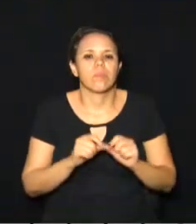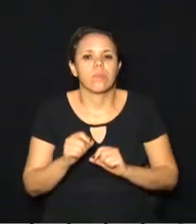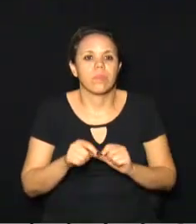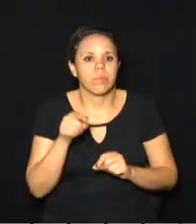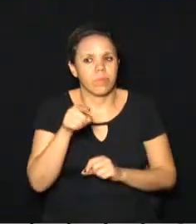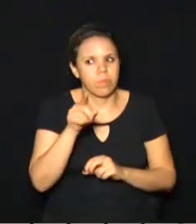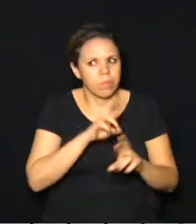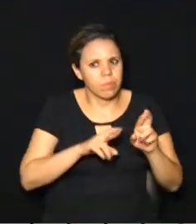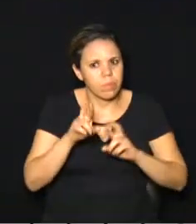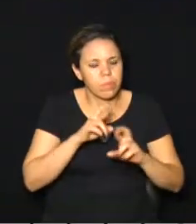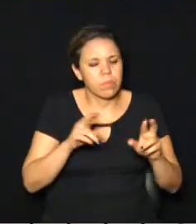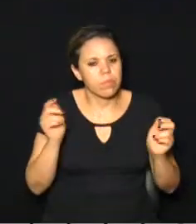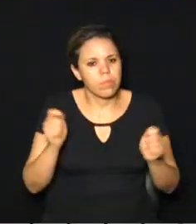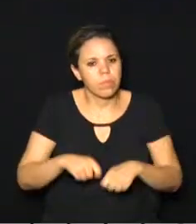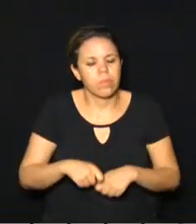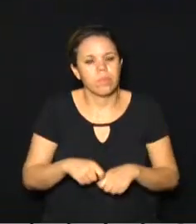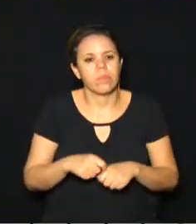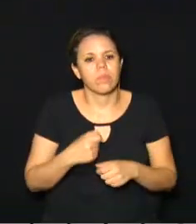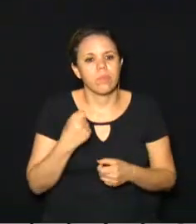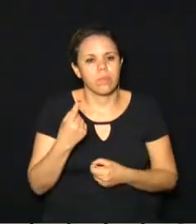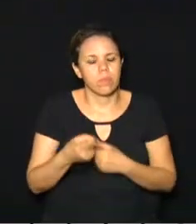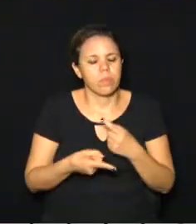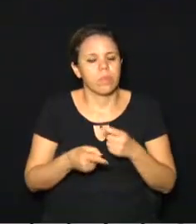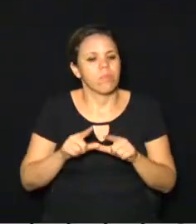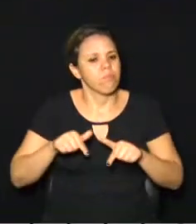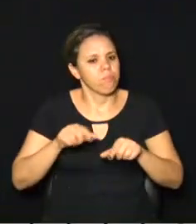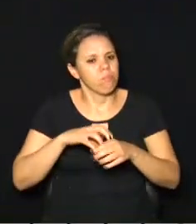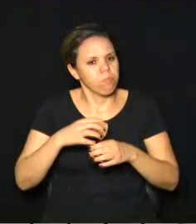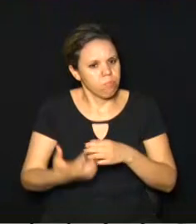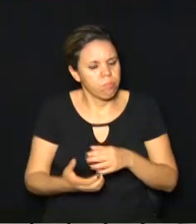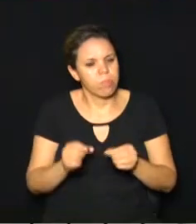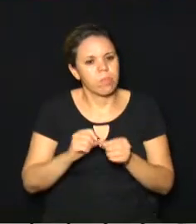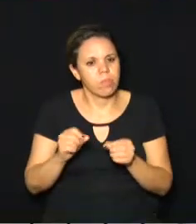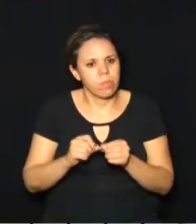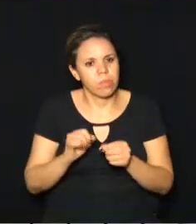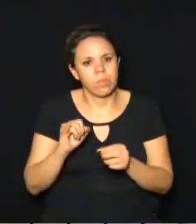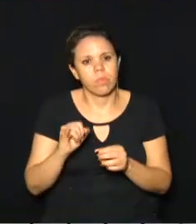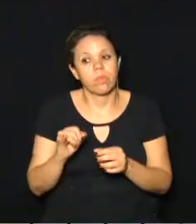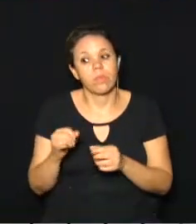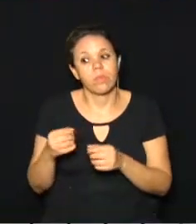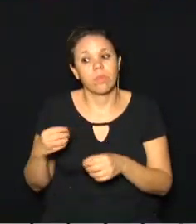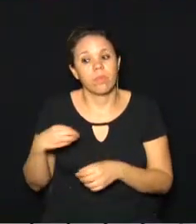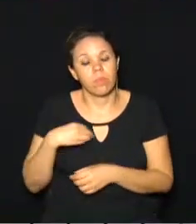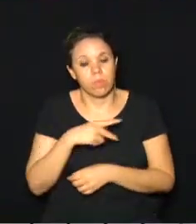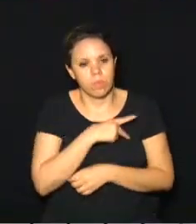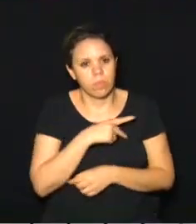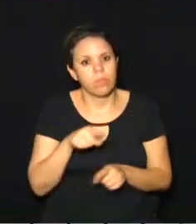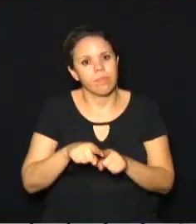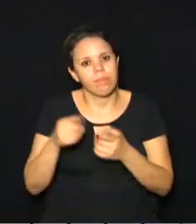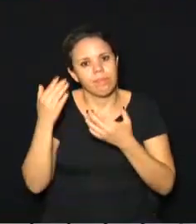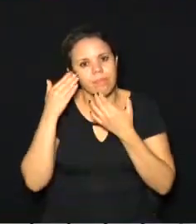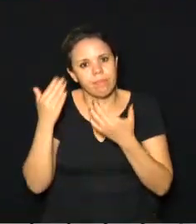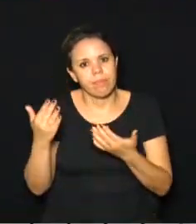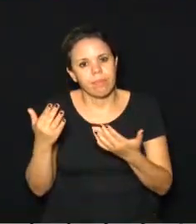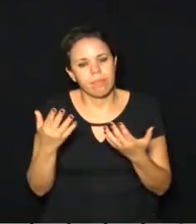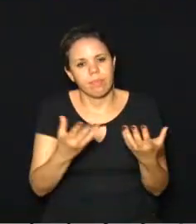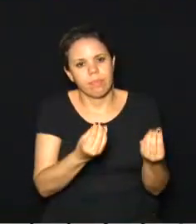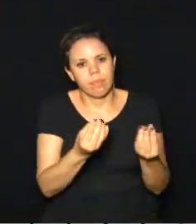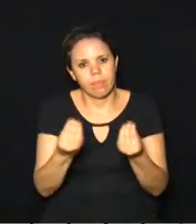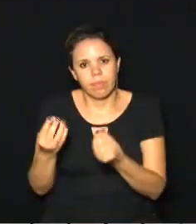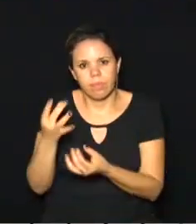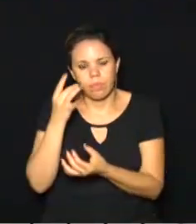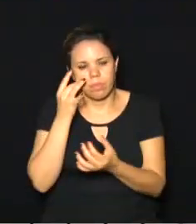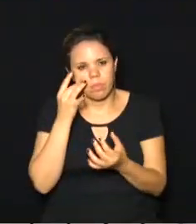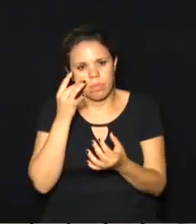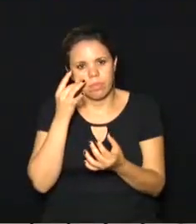senhor analise possíveis providências e notificações ao poder público. Eu queria agradecer muito a presença